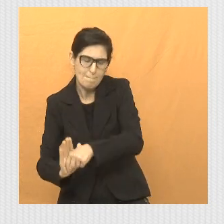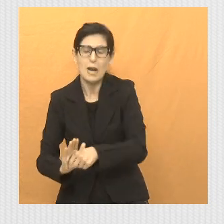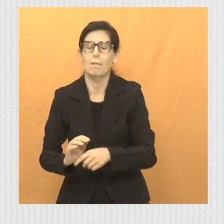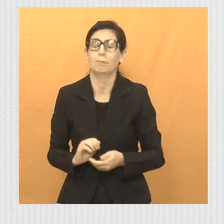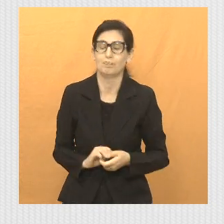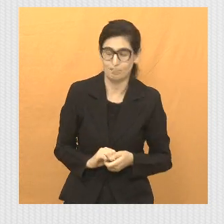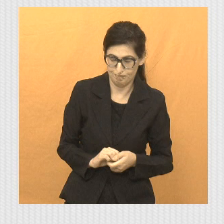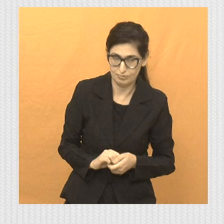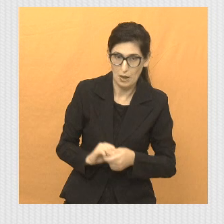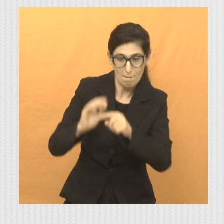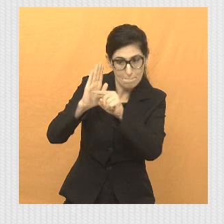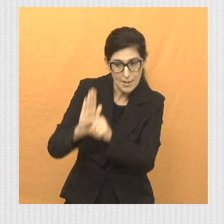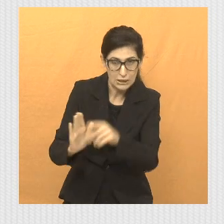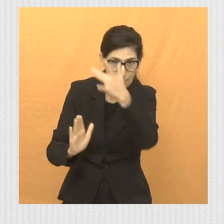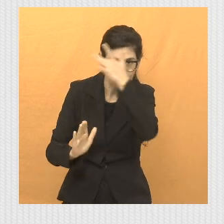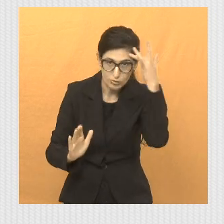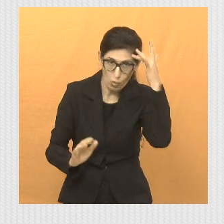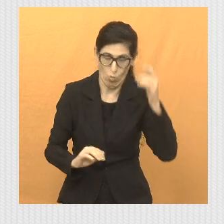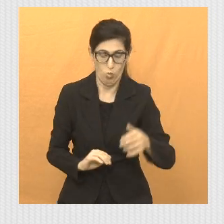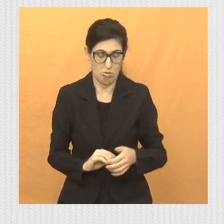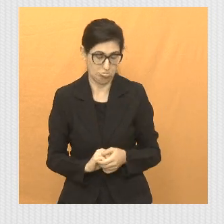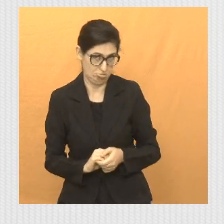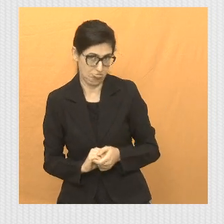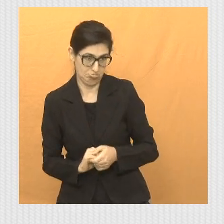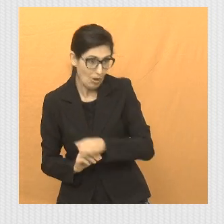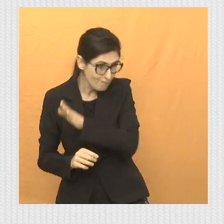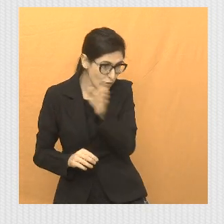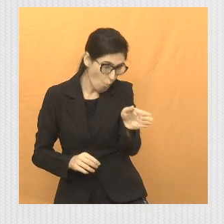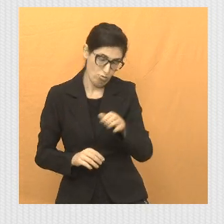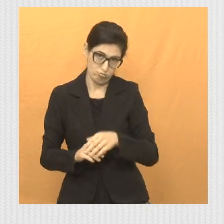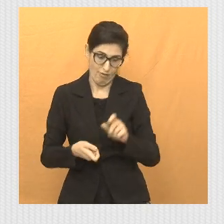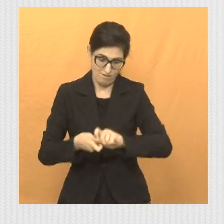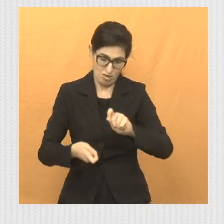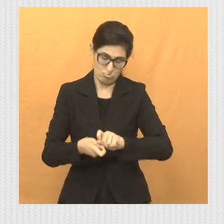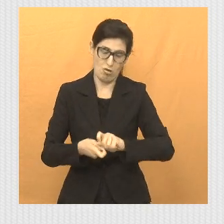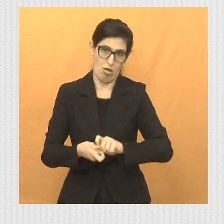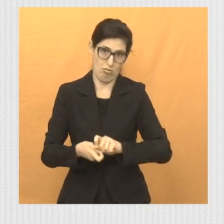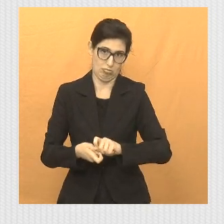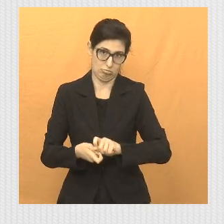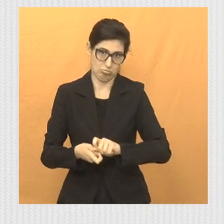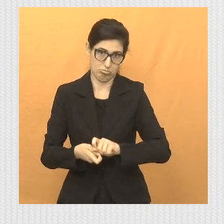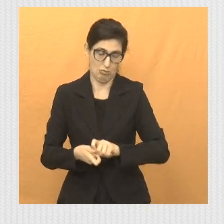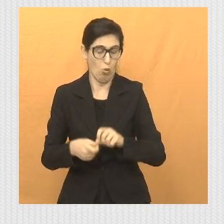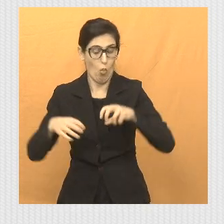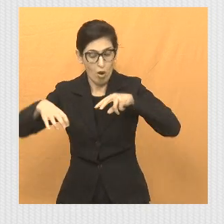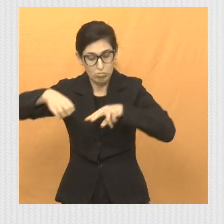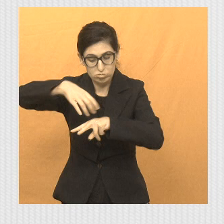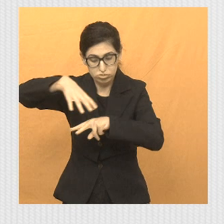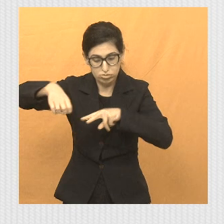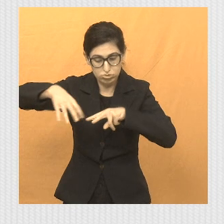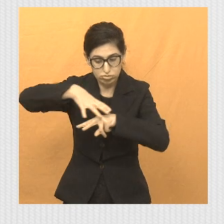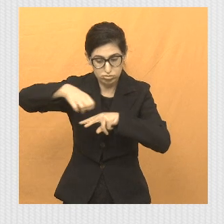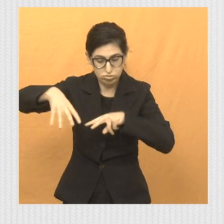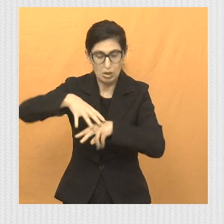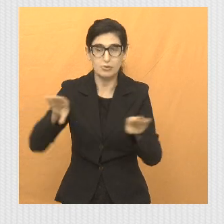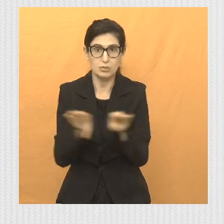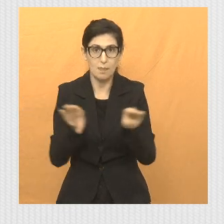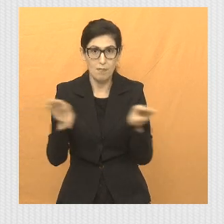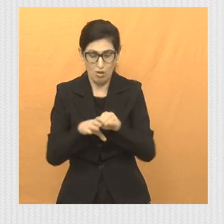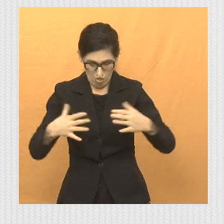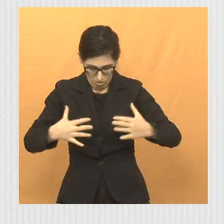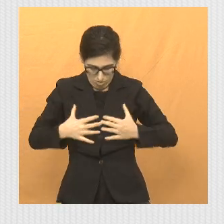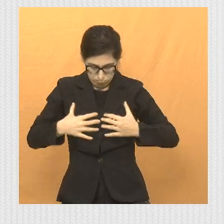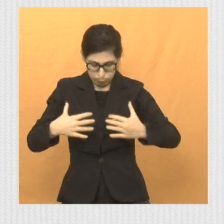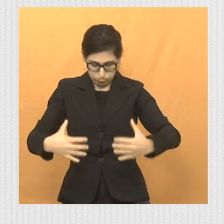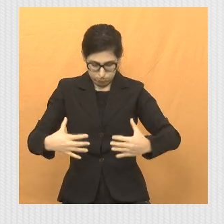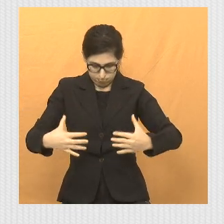de imagem, que se devem ao número de raio-x e mamografias realizadas